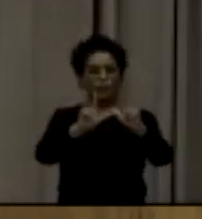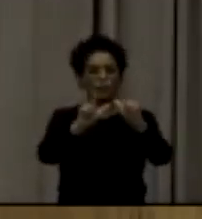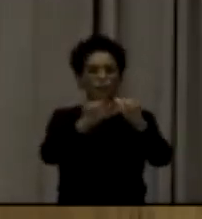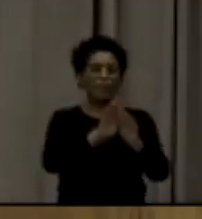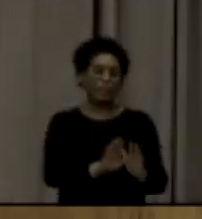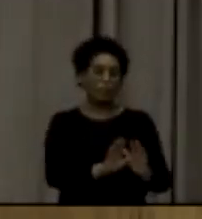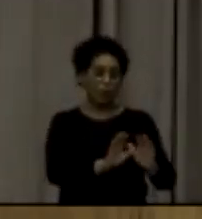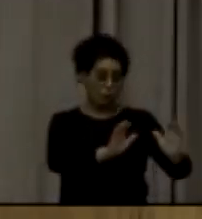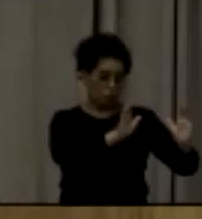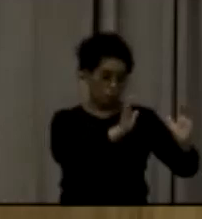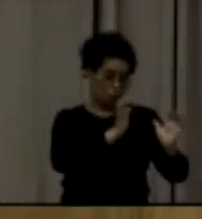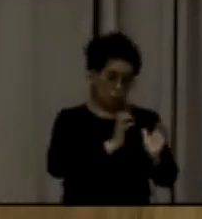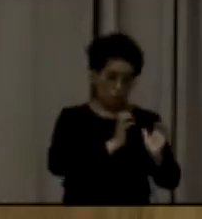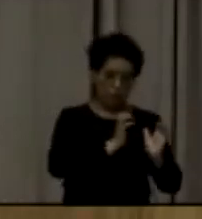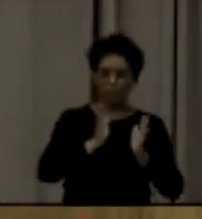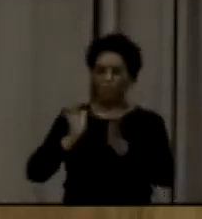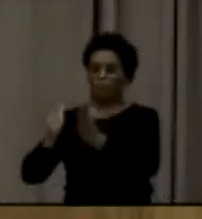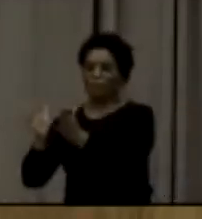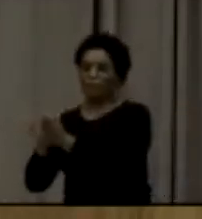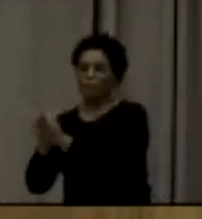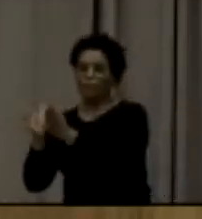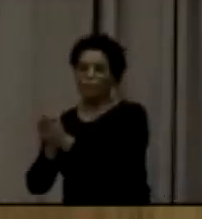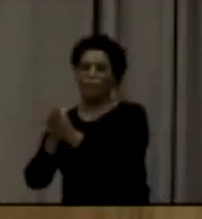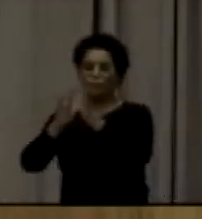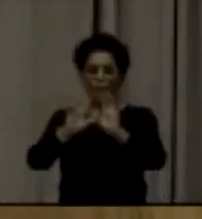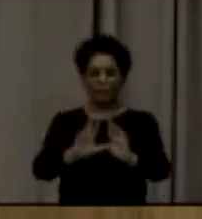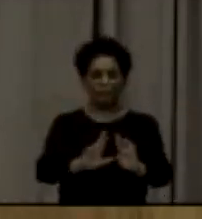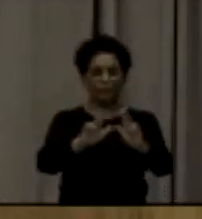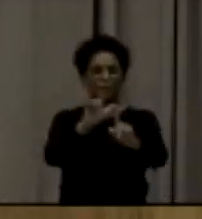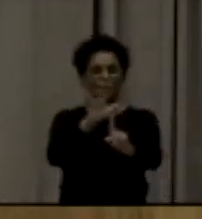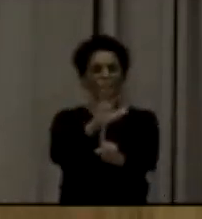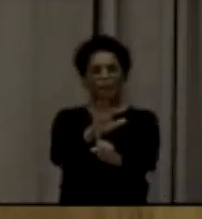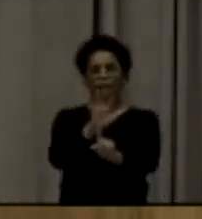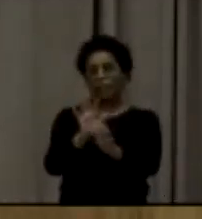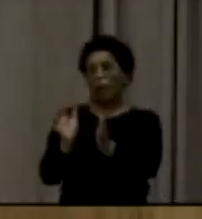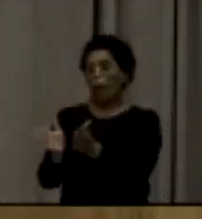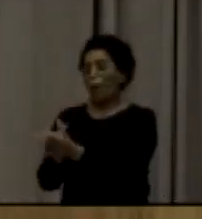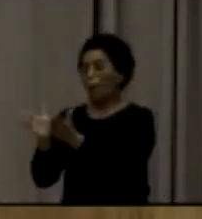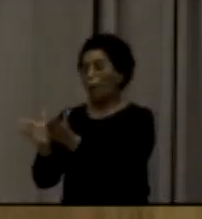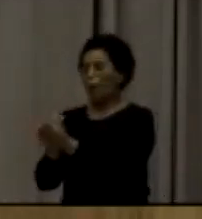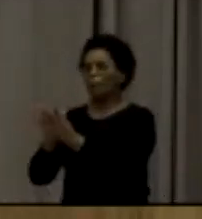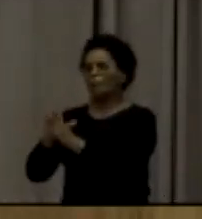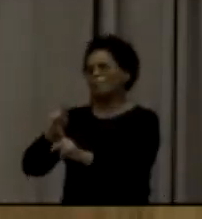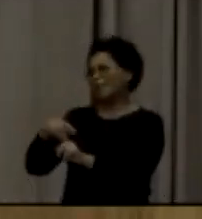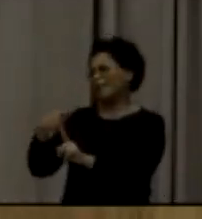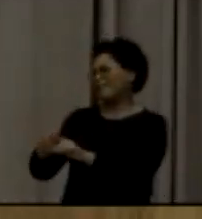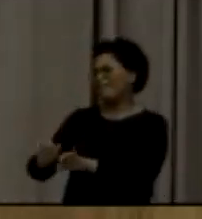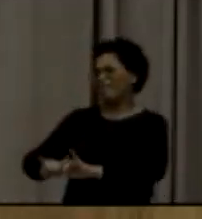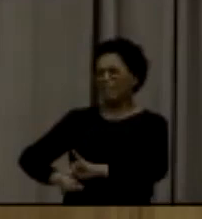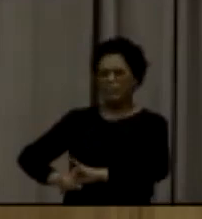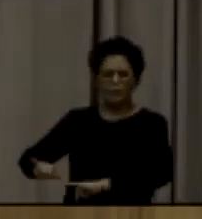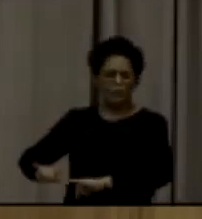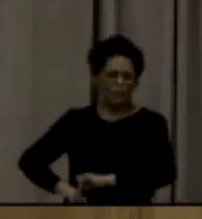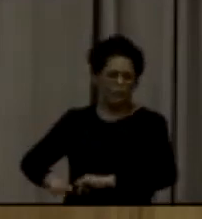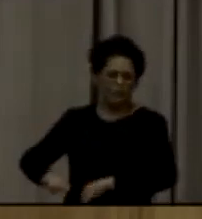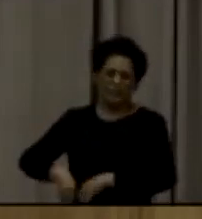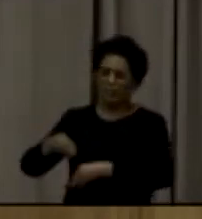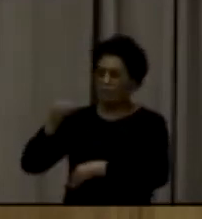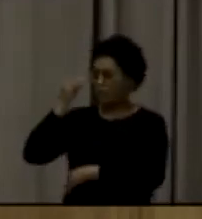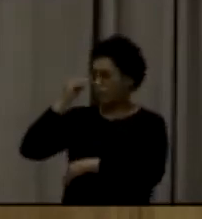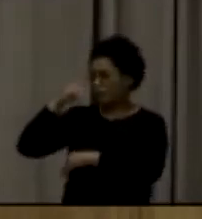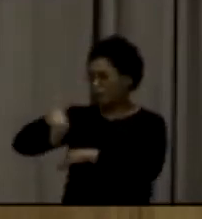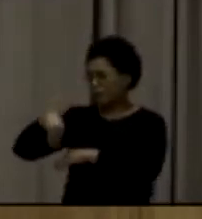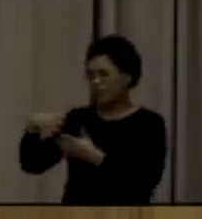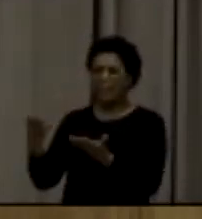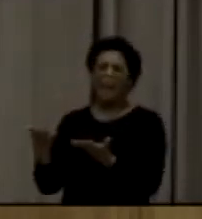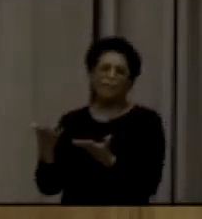diferentes segmentos da população, com ênfase, né, com maior sofrimento, né, nas populações em situação de